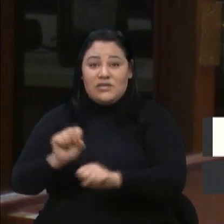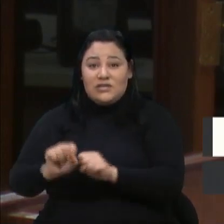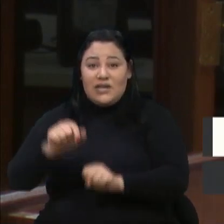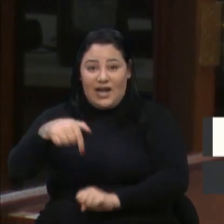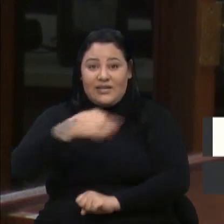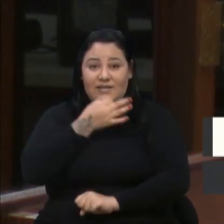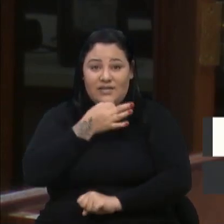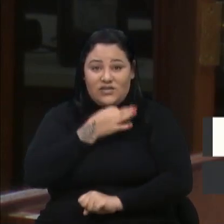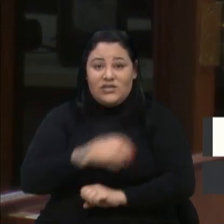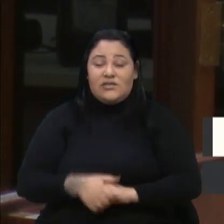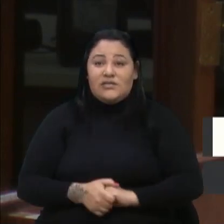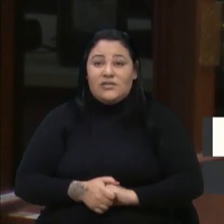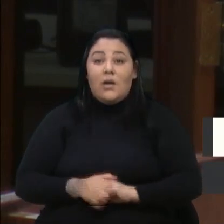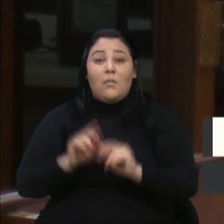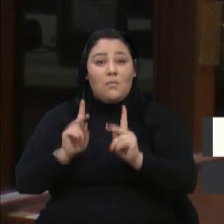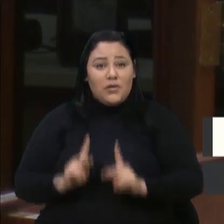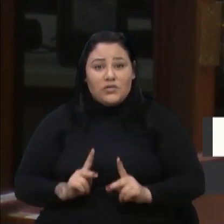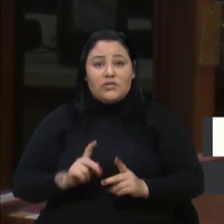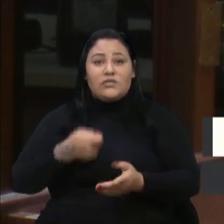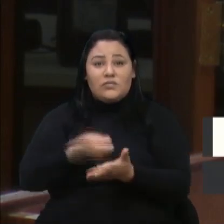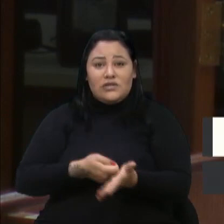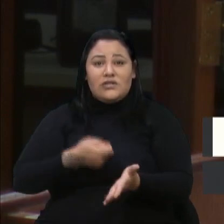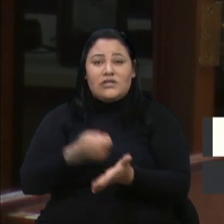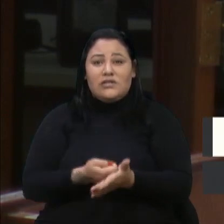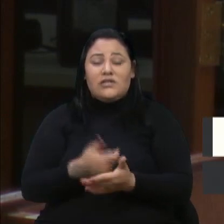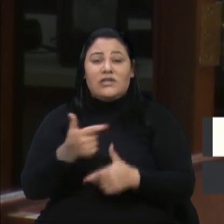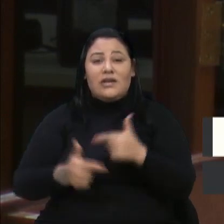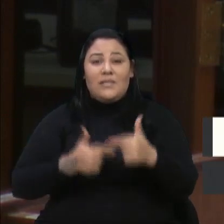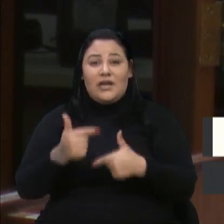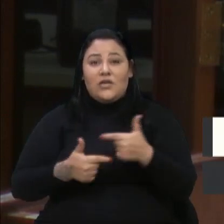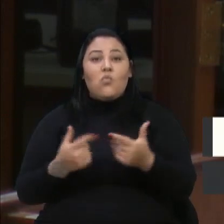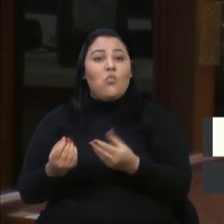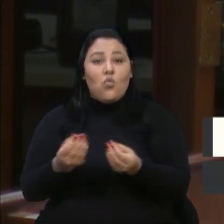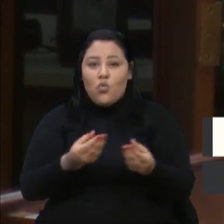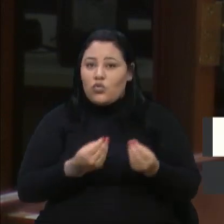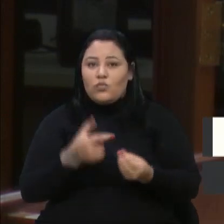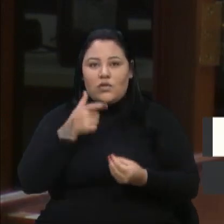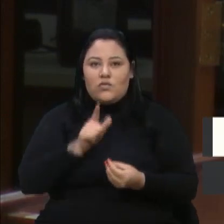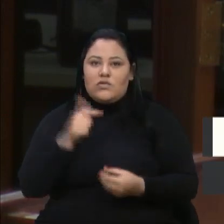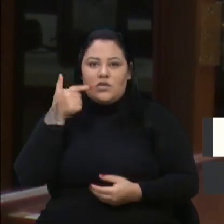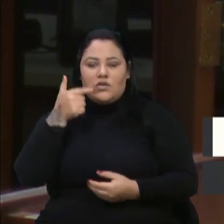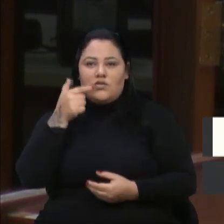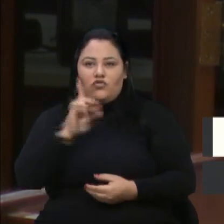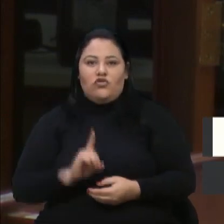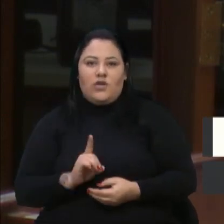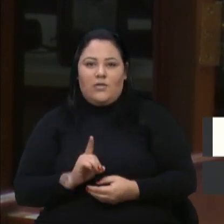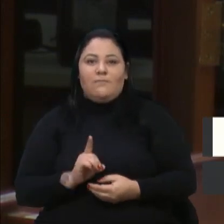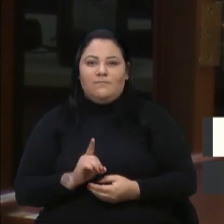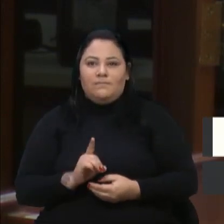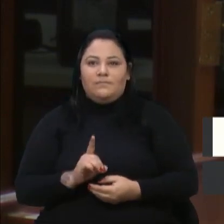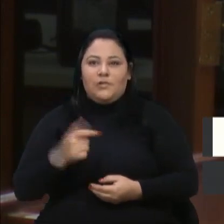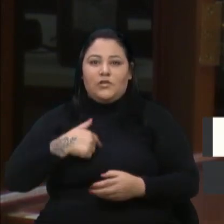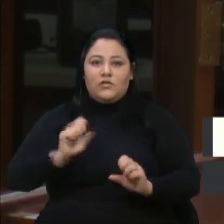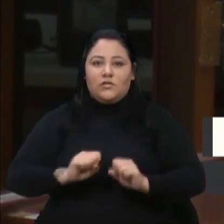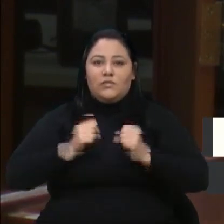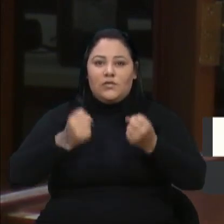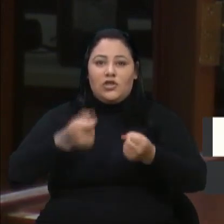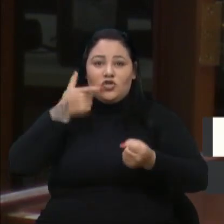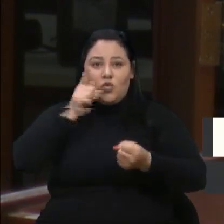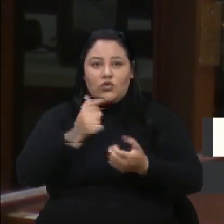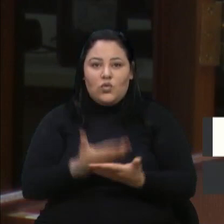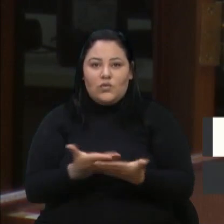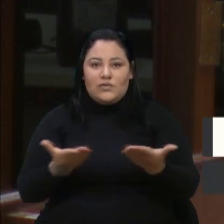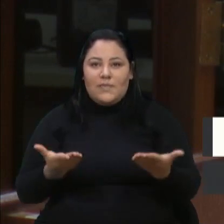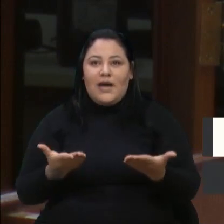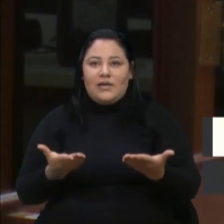Sul, que são pessoas que estão trabalhando e muito. E a gente vem se dedicando, a gente conquistou um espaço, e a